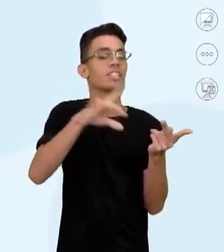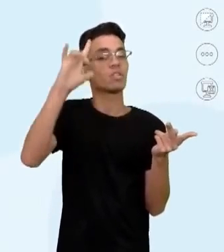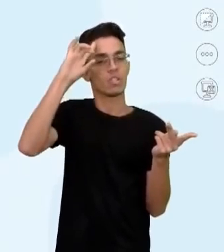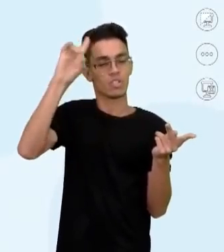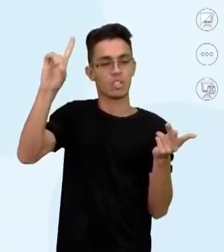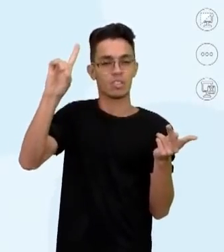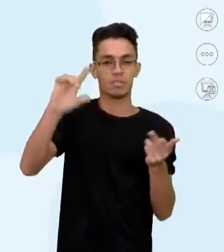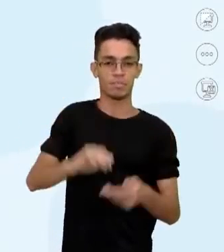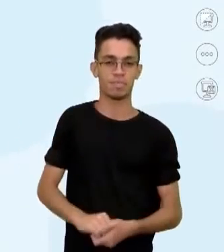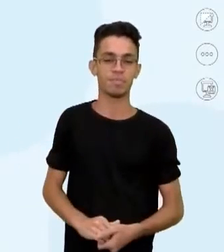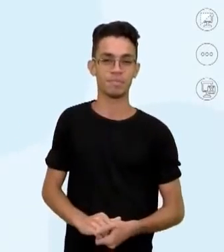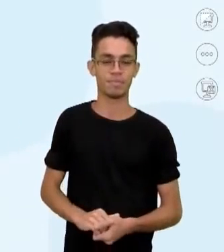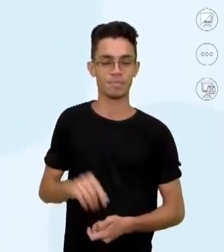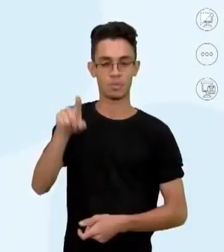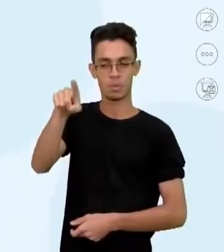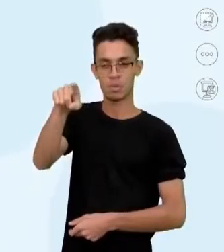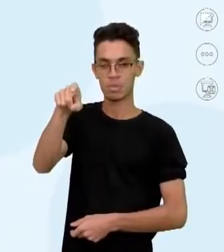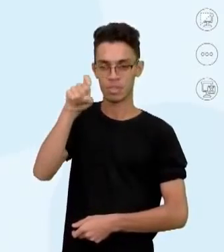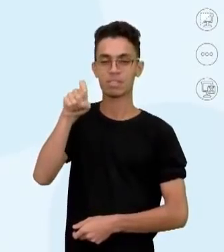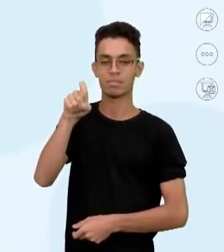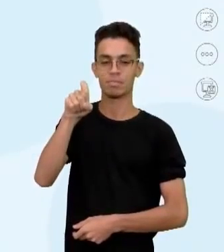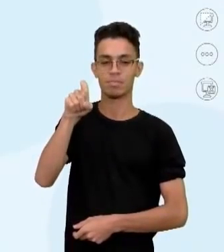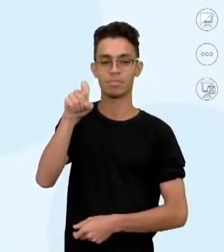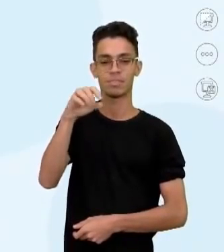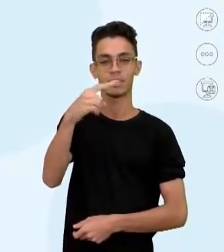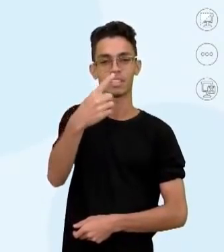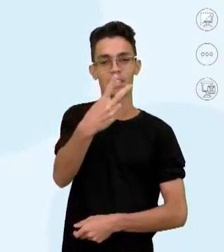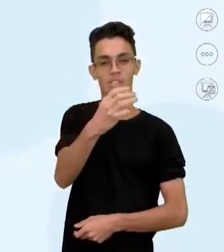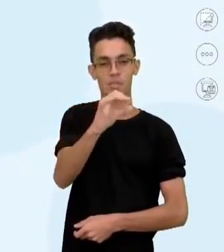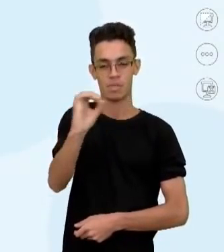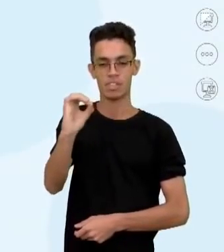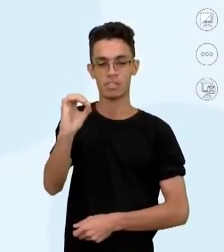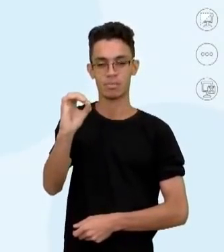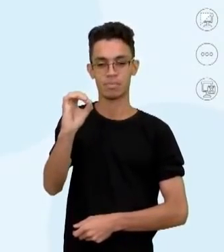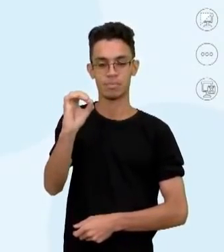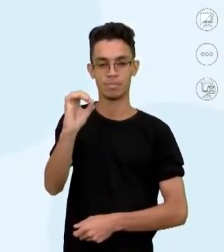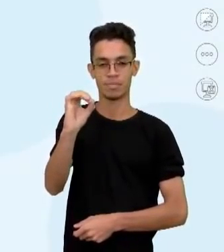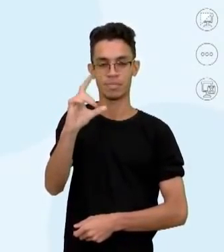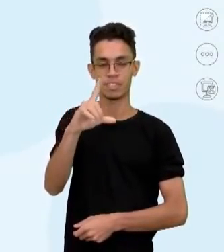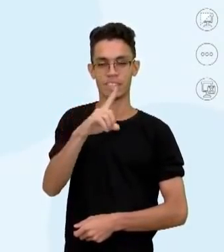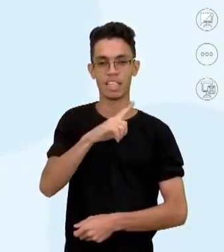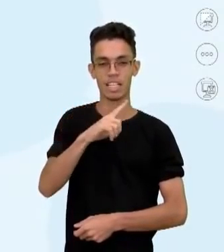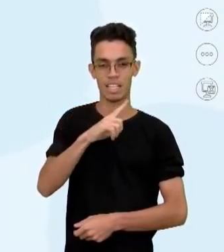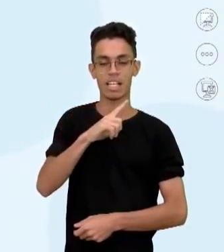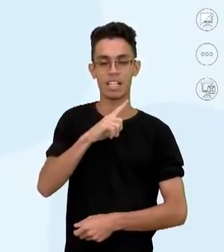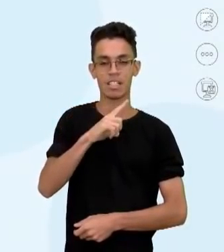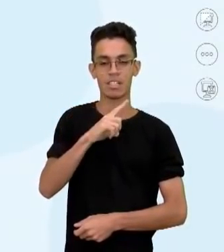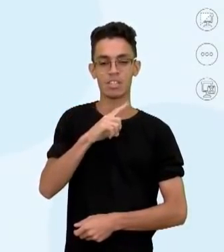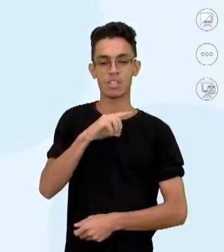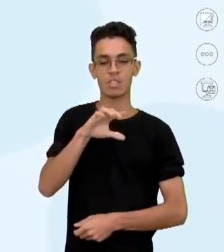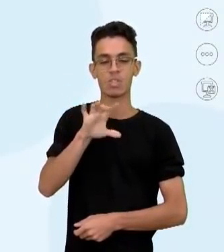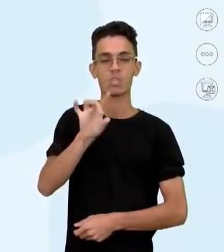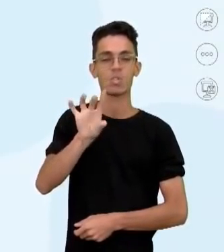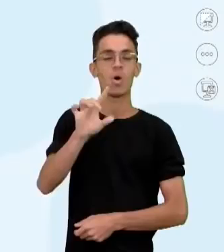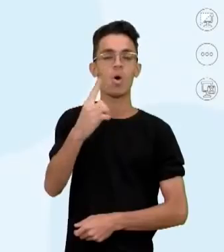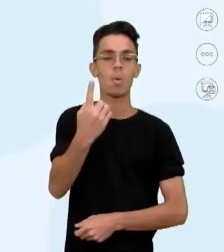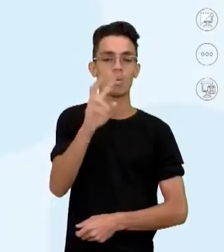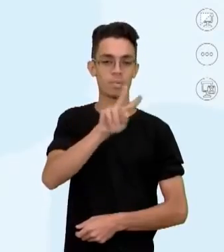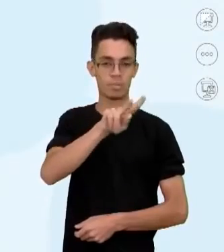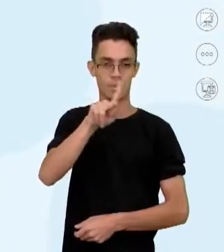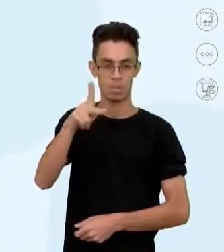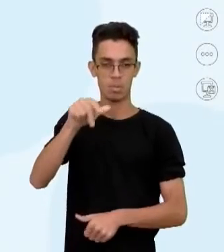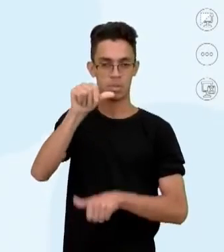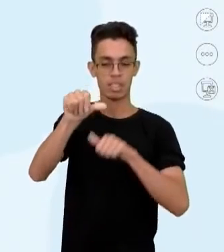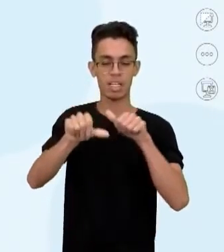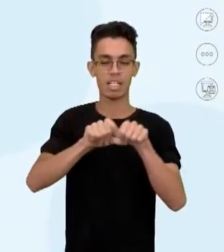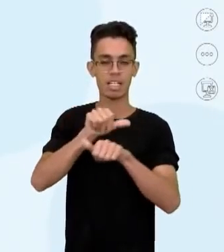aqui, tá bom? Vou colocar o x em cima, o 120 embaixo, ó. E aí, mantém a outra parte, só pode inverter uma. E aí,